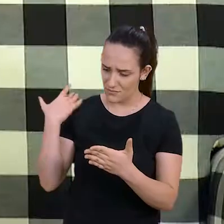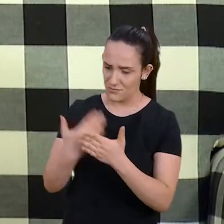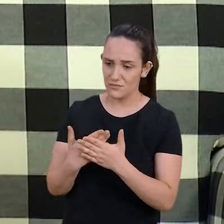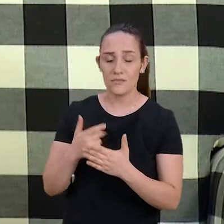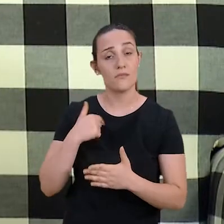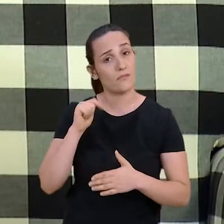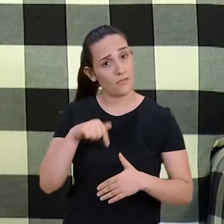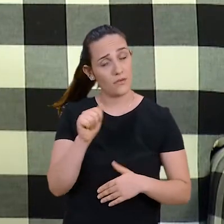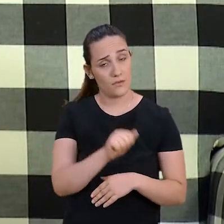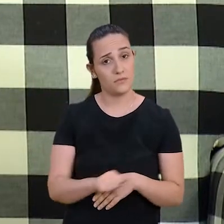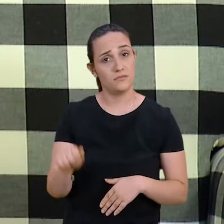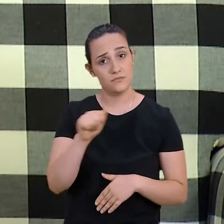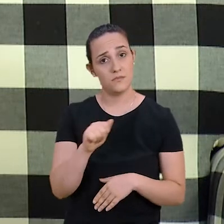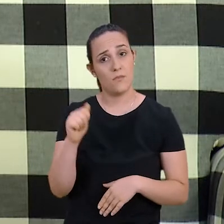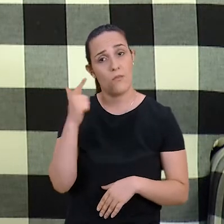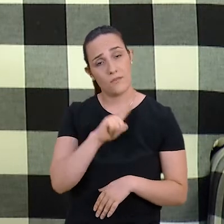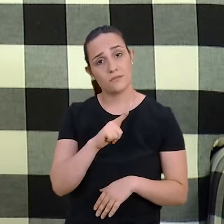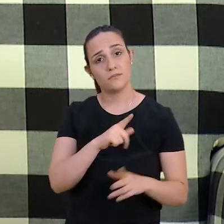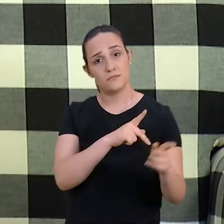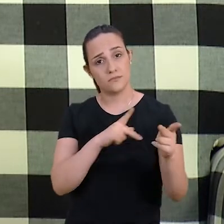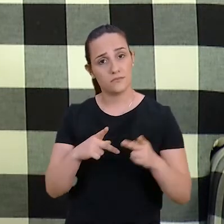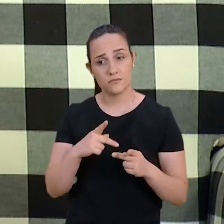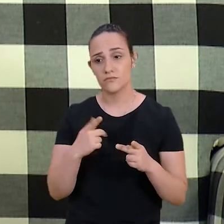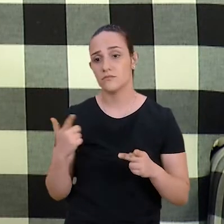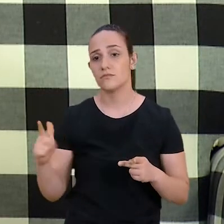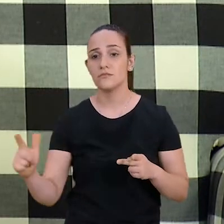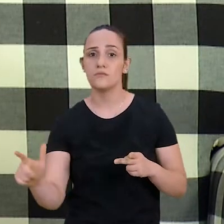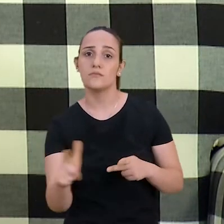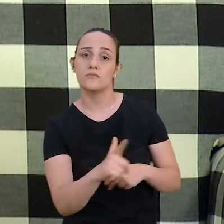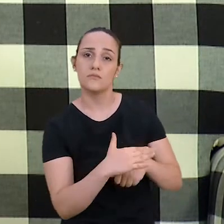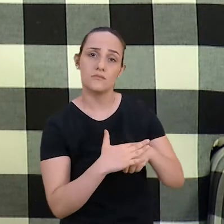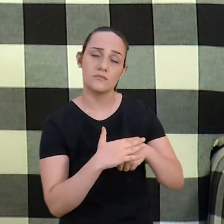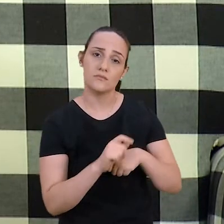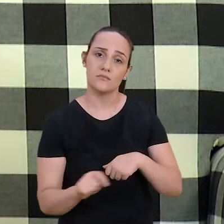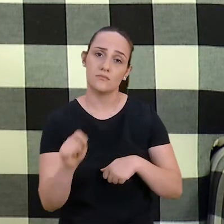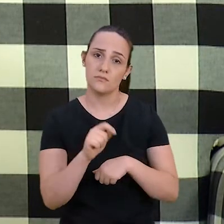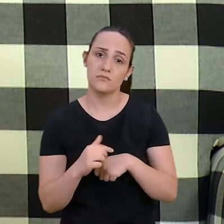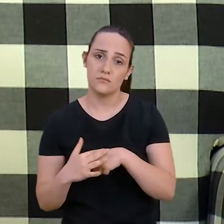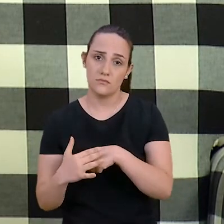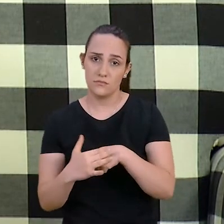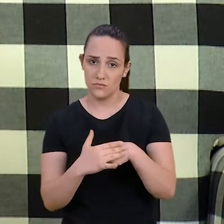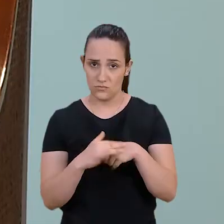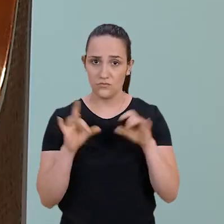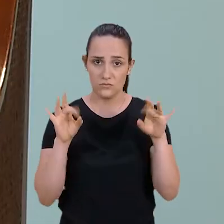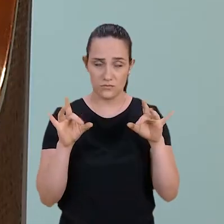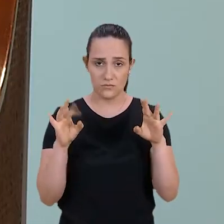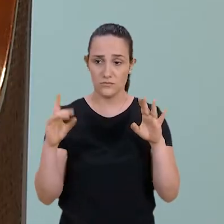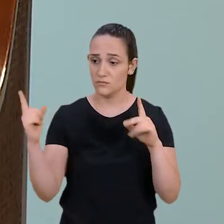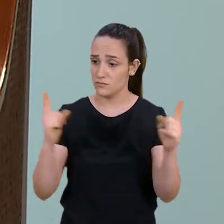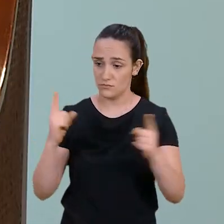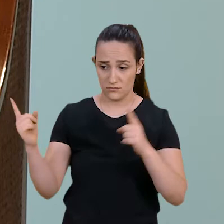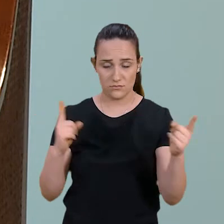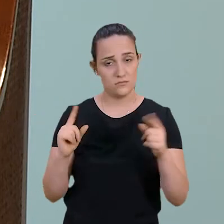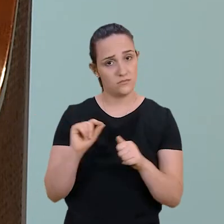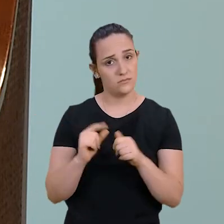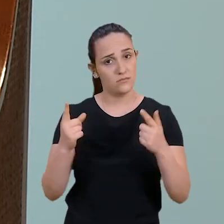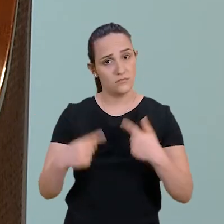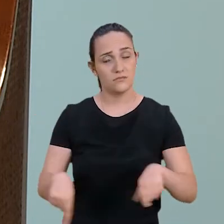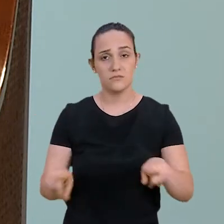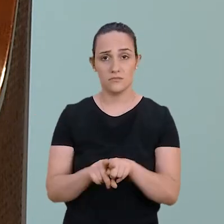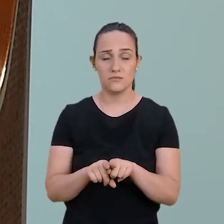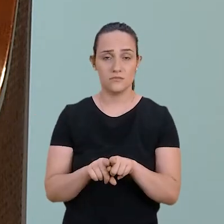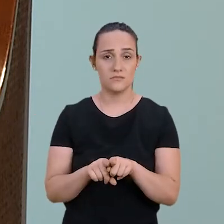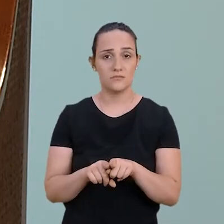nossa associação chamou outras associações de doenças raras aqui do estado, que existe, porque nós tivemos